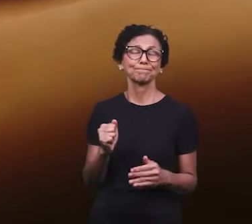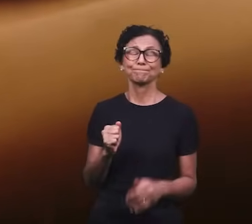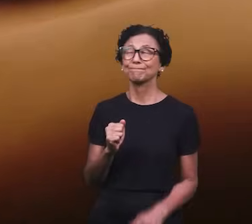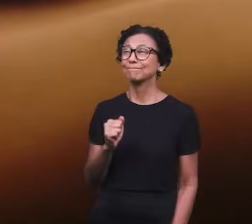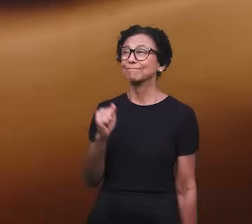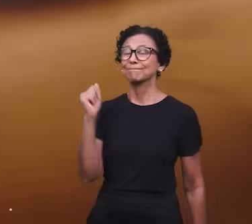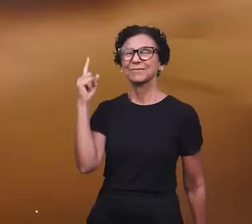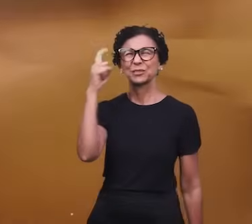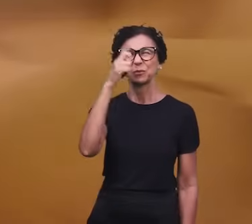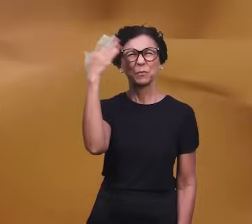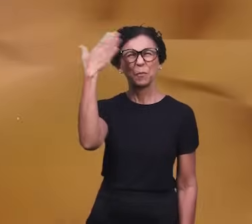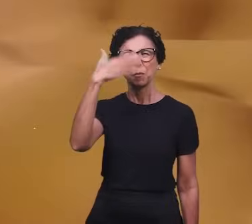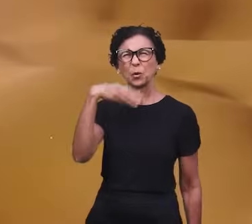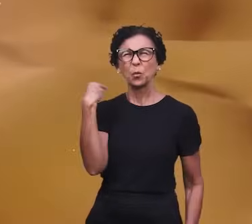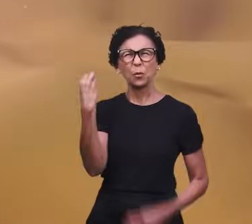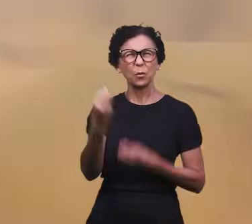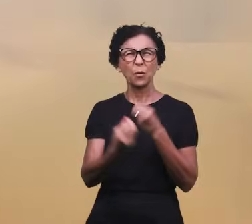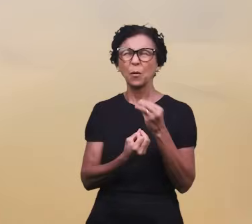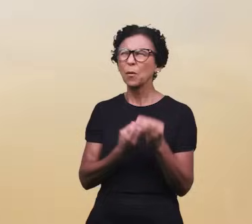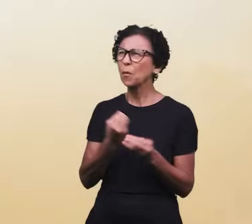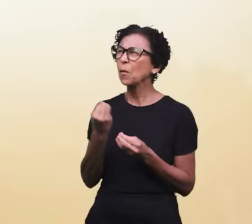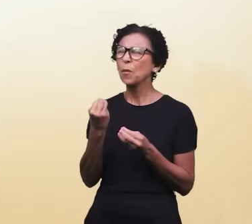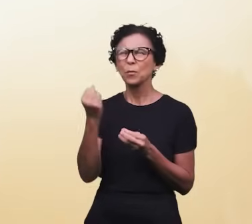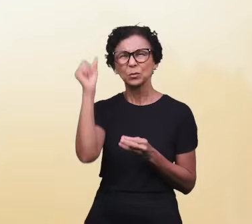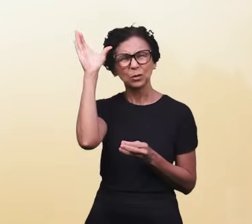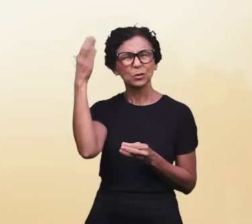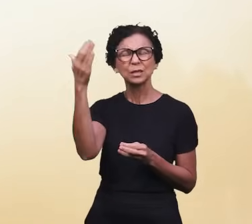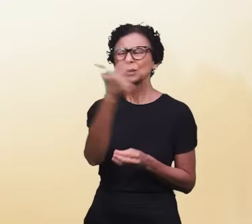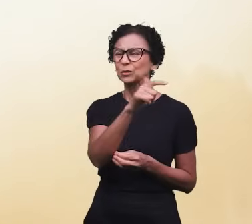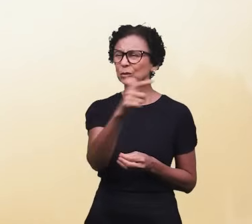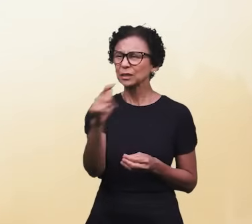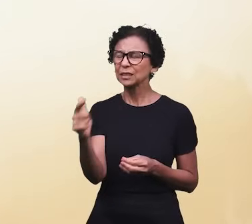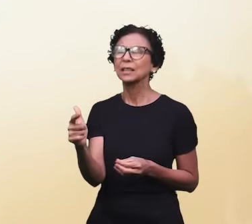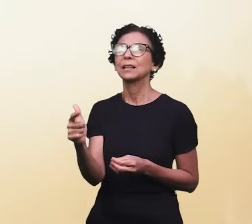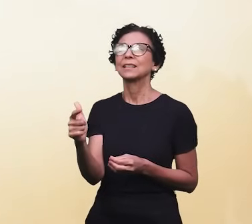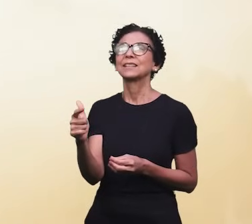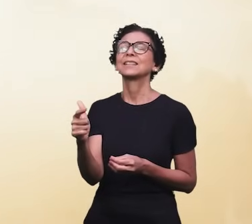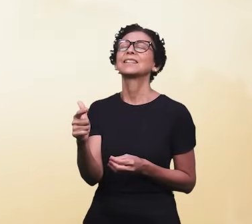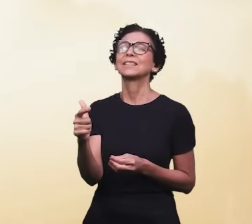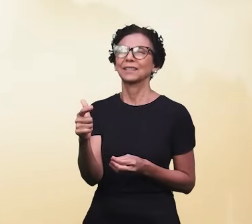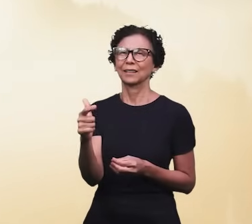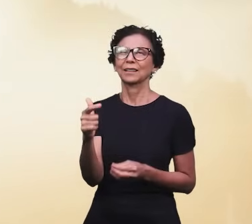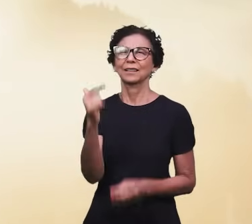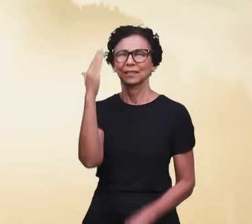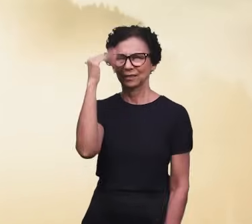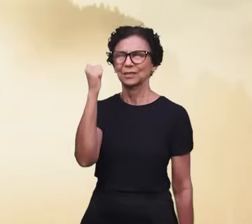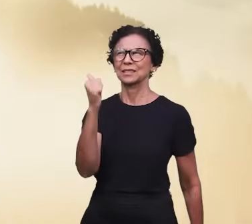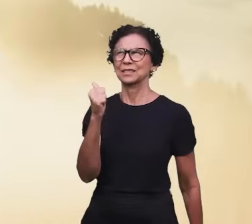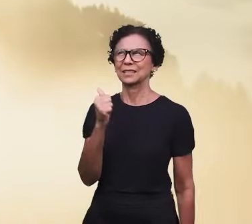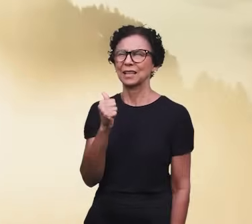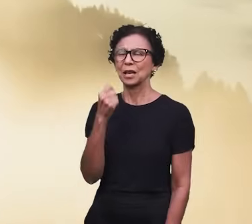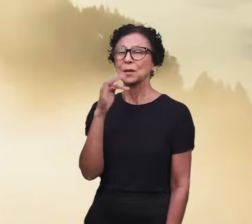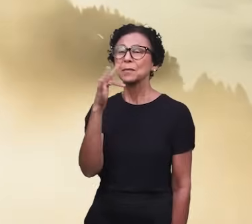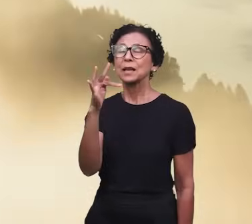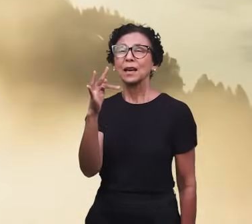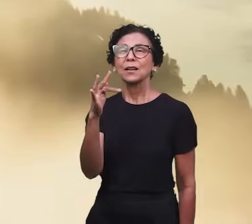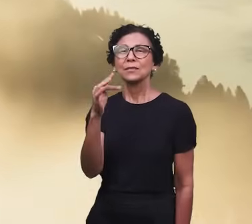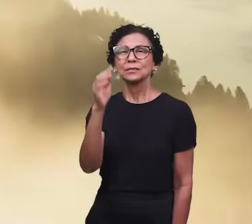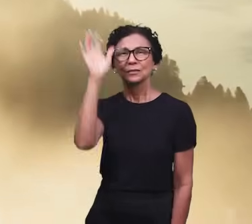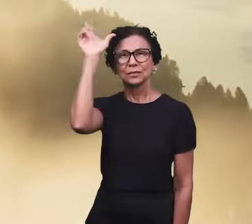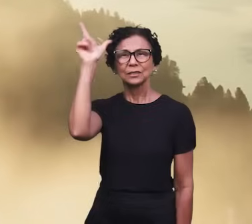parece mais a vitória, eu sei que ele me